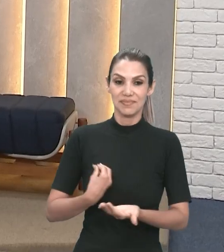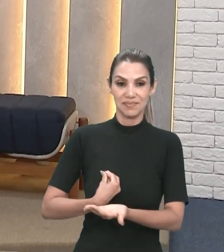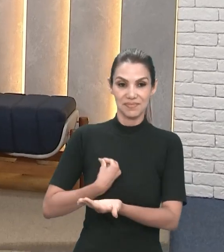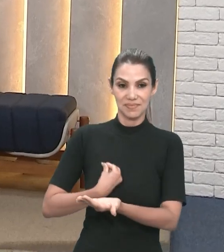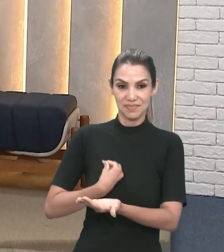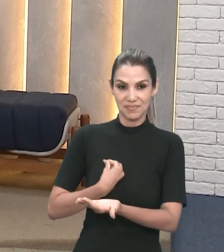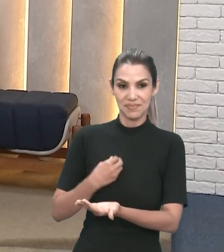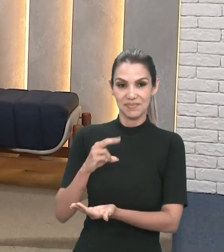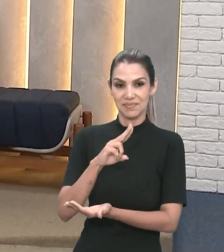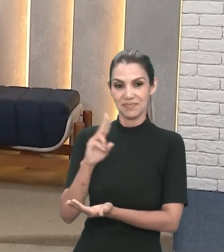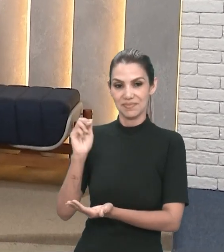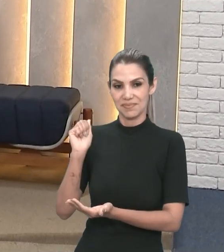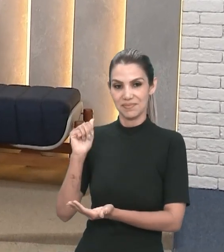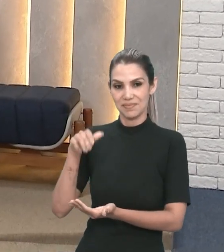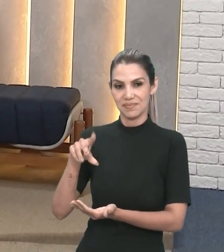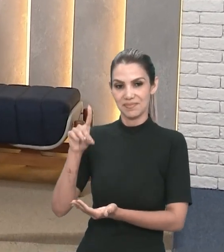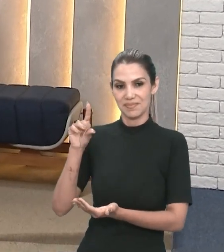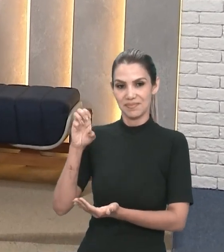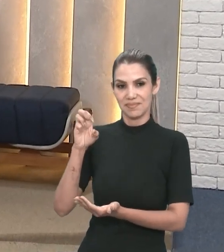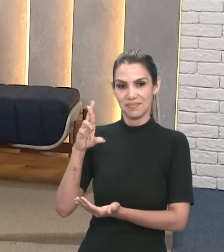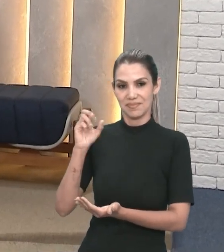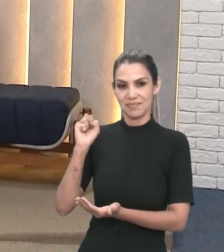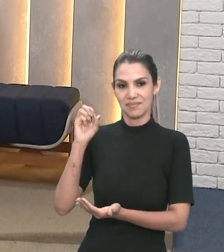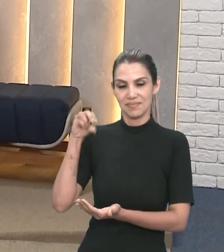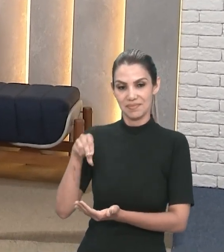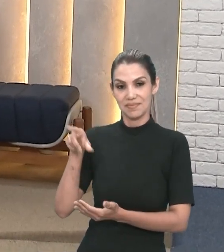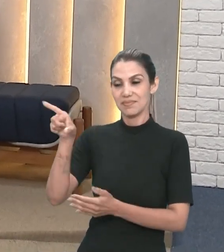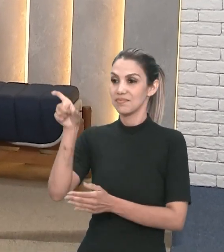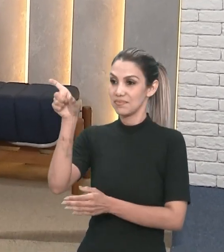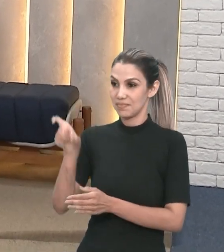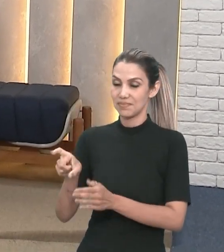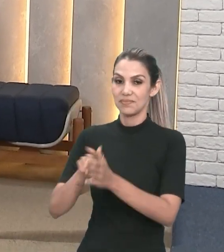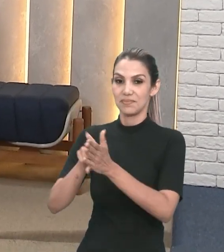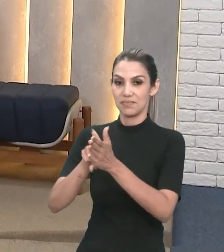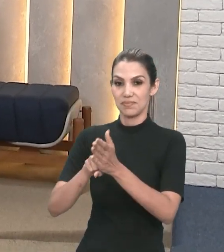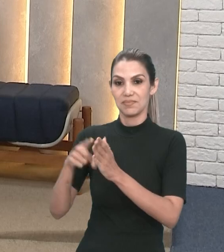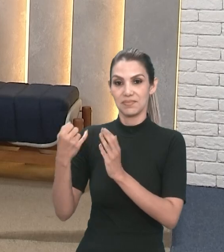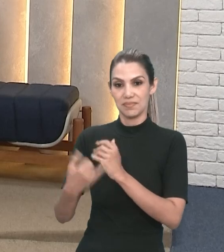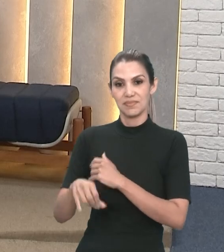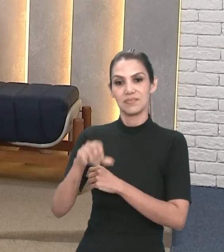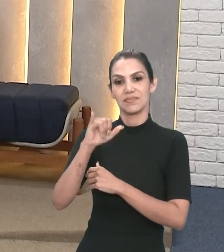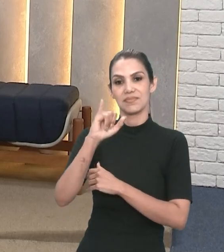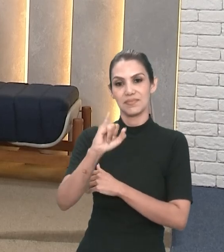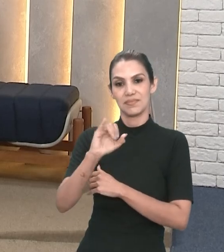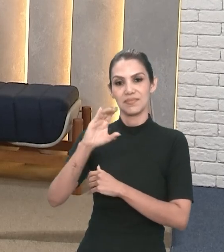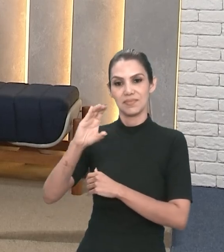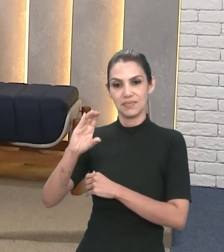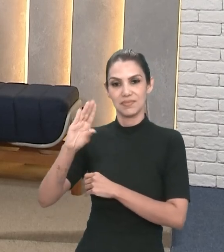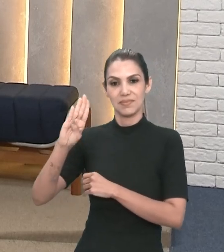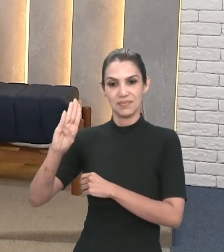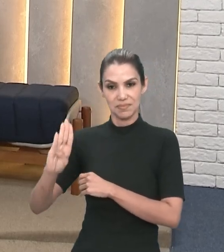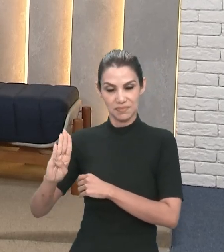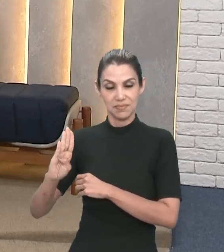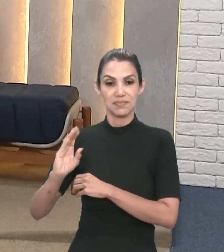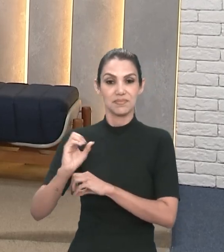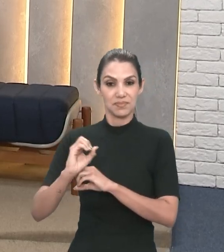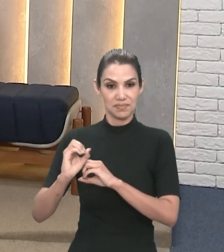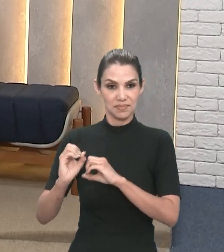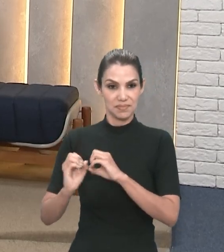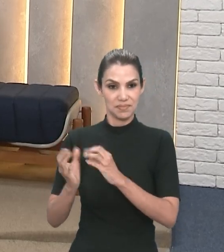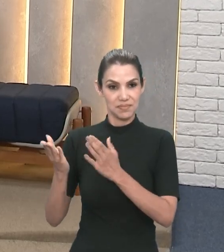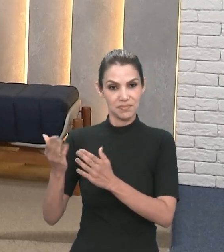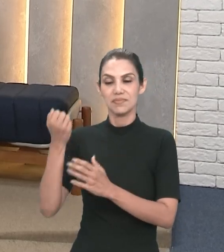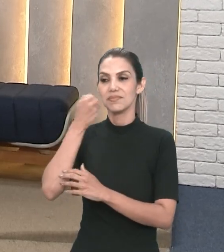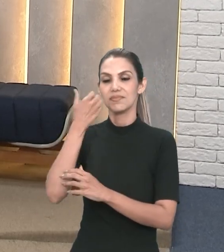o Anderson Siqueira, pesquisador do Instituto de Ciências Biológicas daqui da UFG, o ICB, né? E